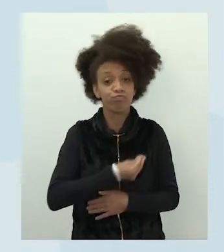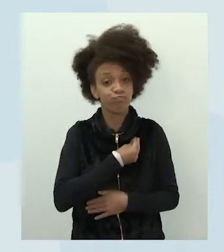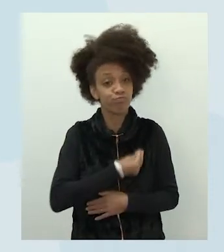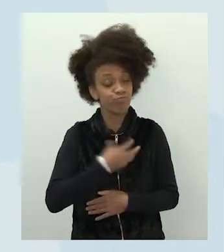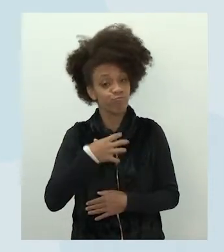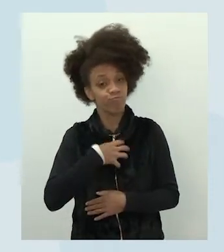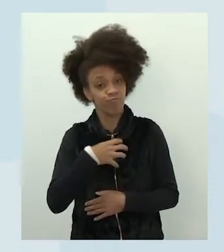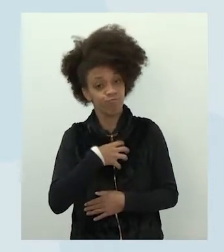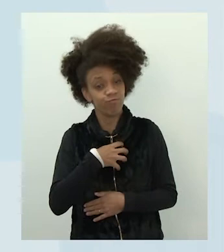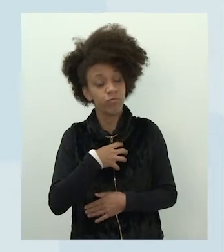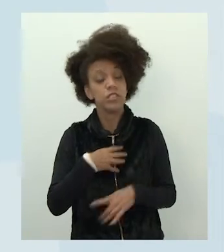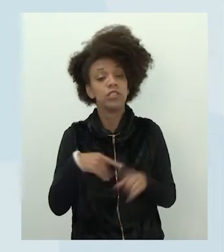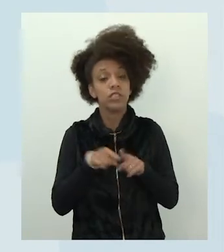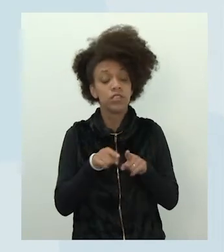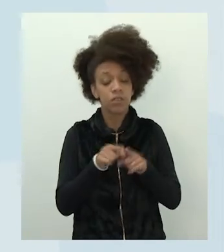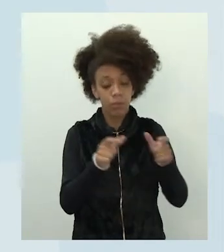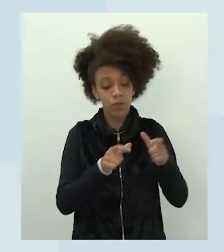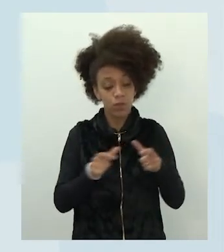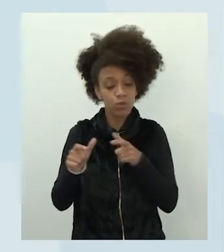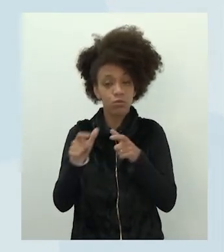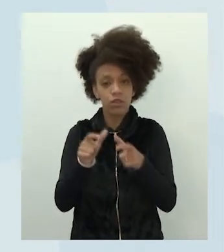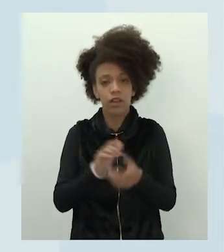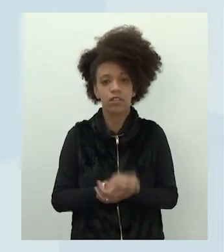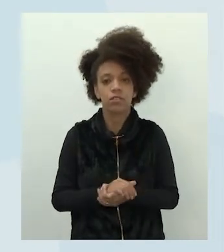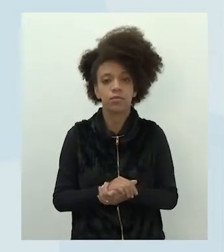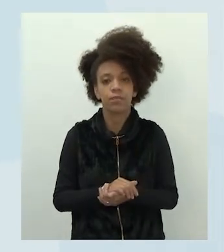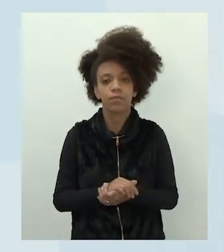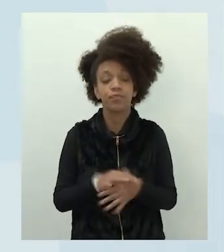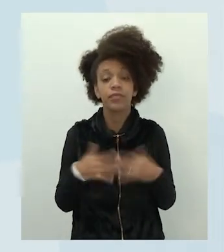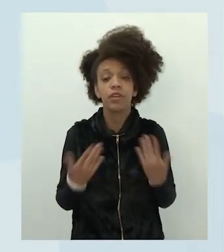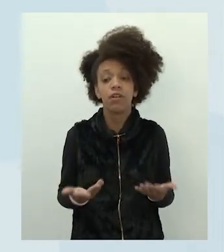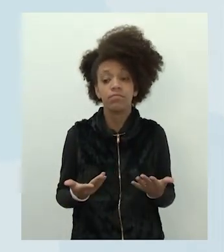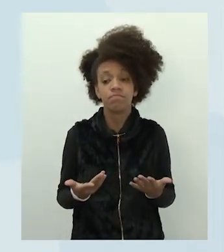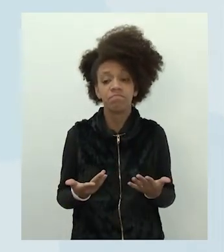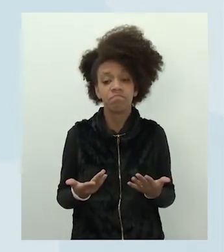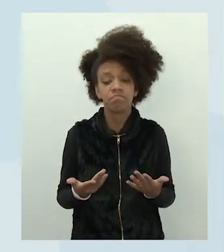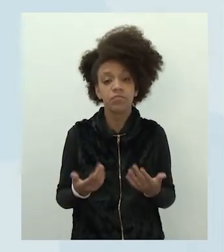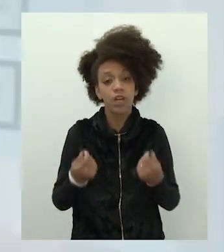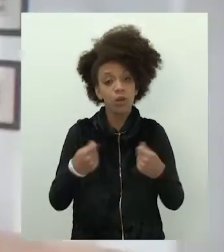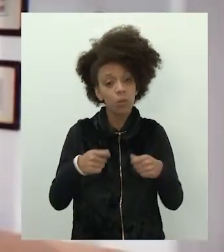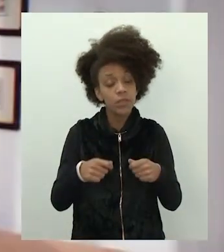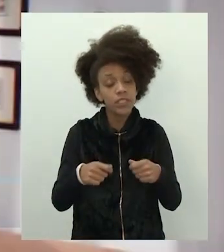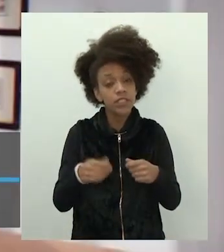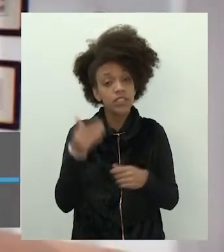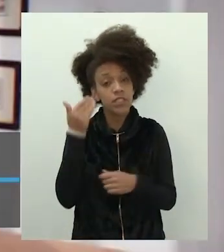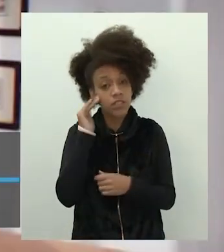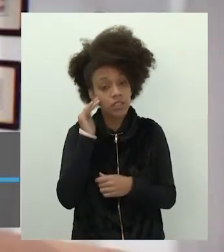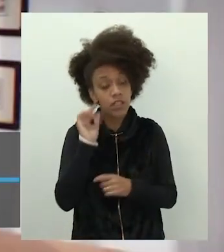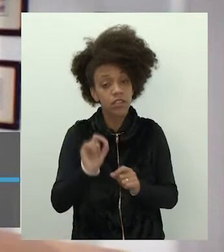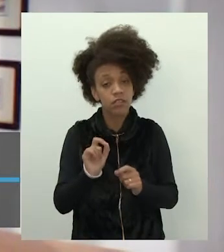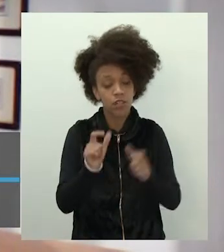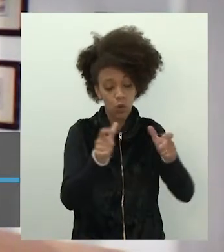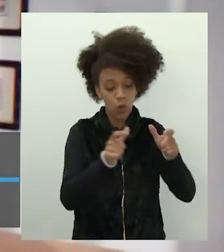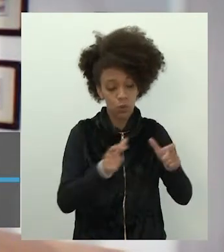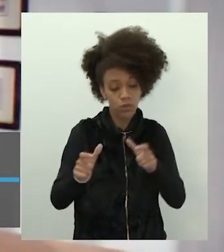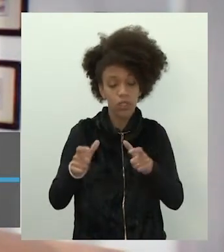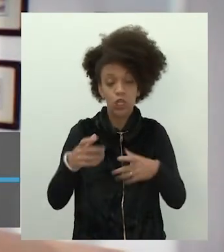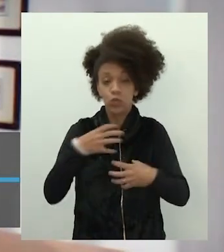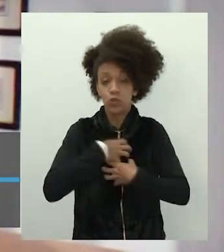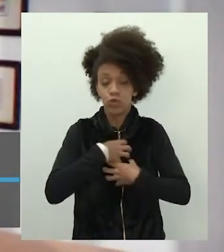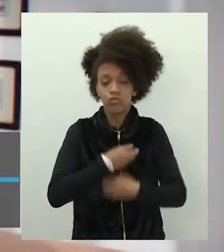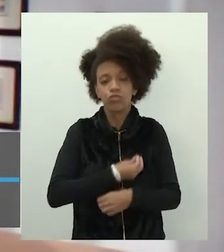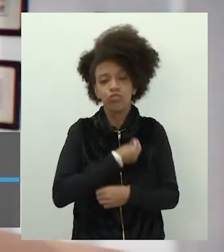do ambiente onde nós vivemos. Bom, nós temos que entender tanto o ambiente como o estilo de